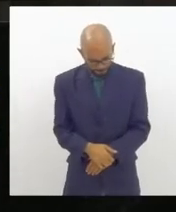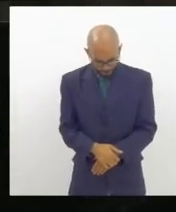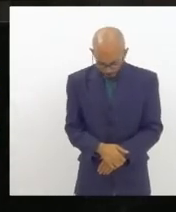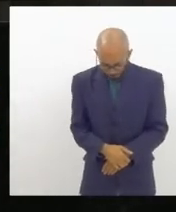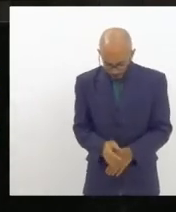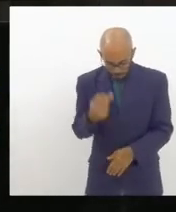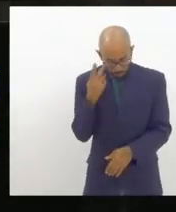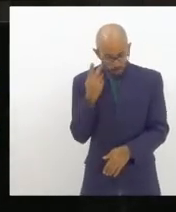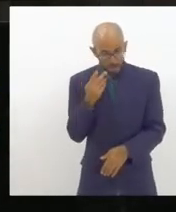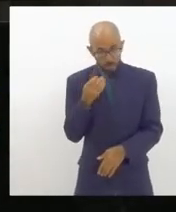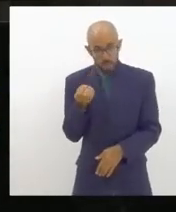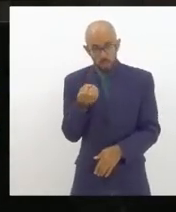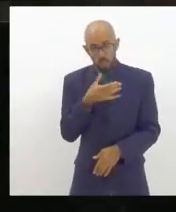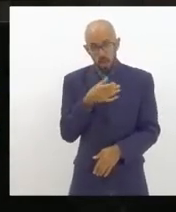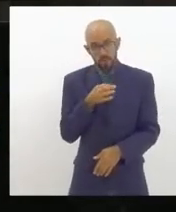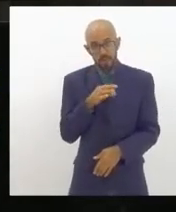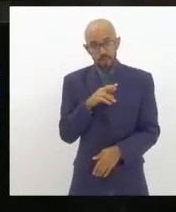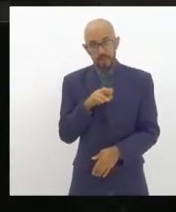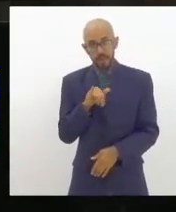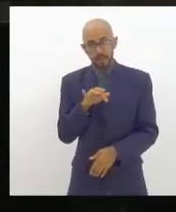para uma nova tarifa em